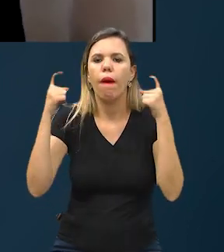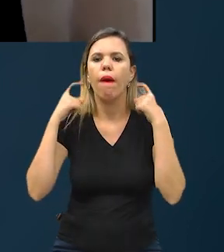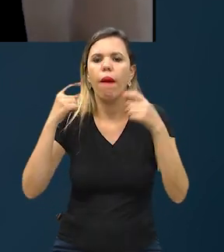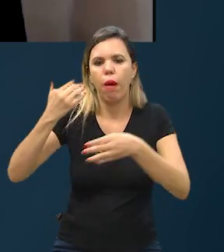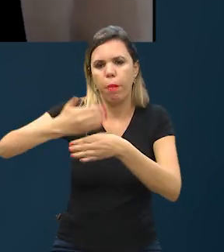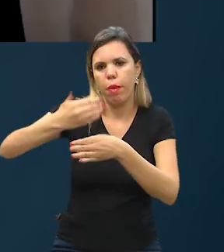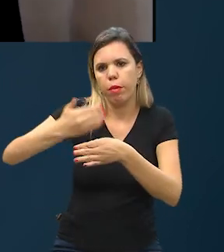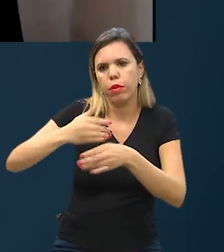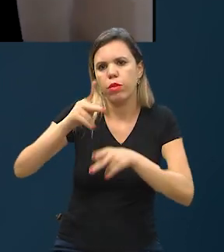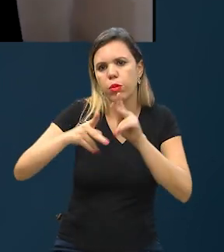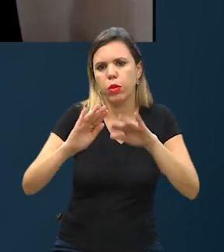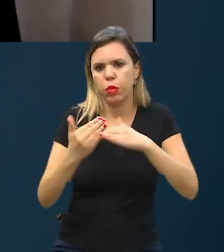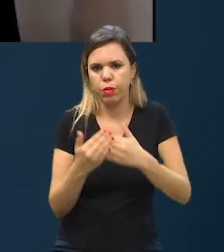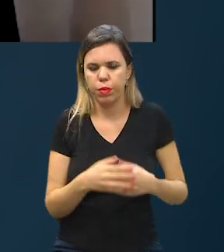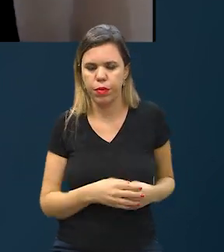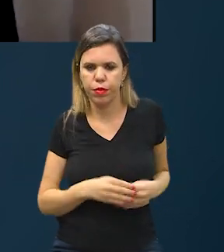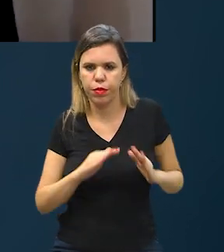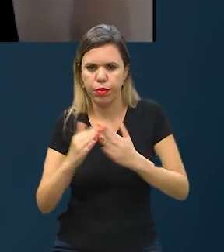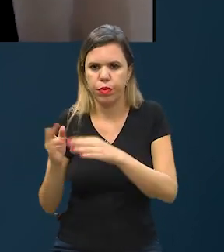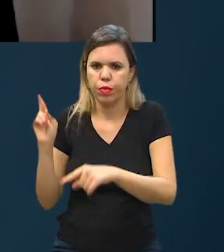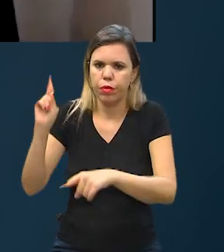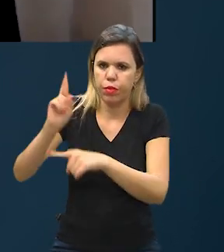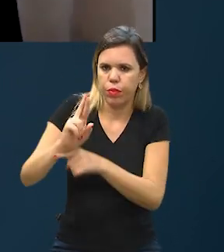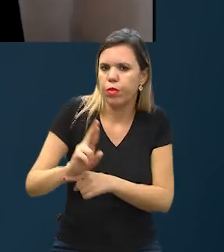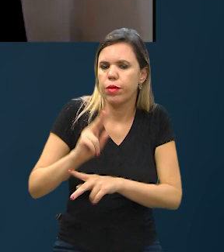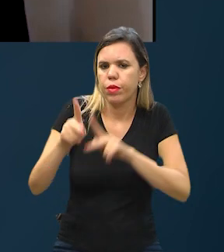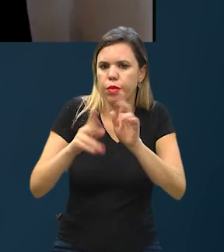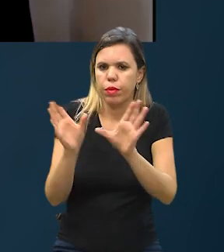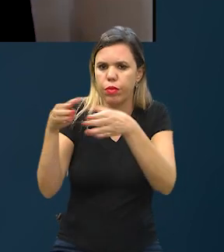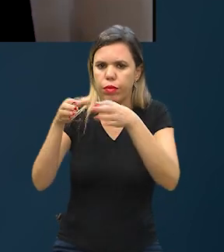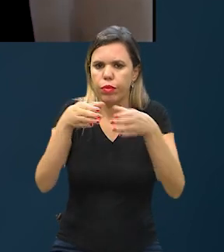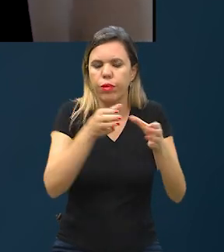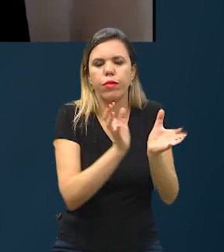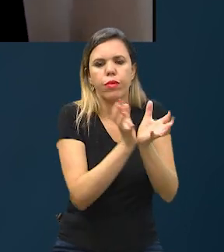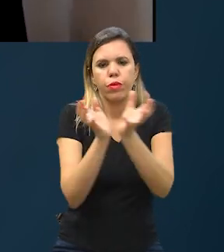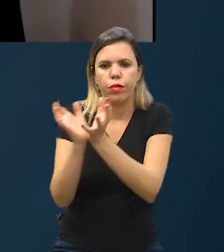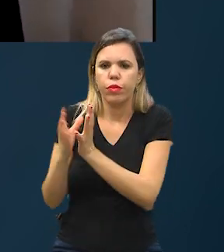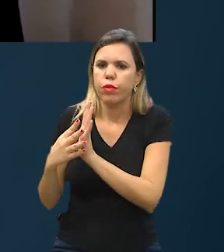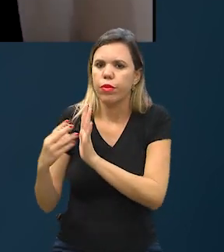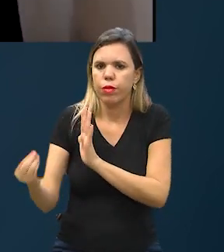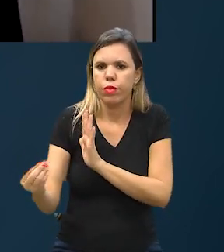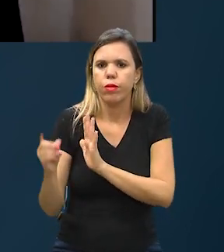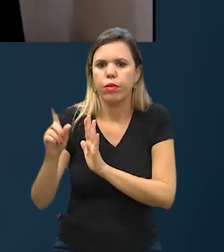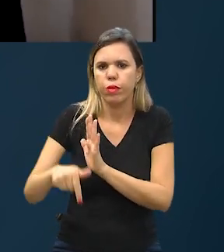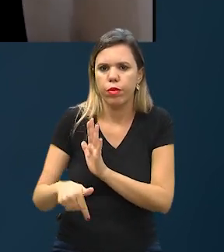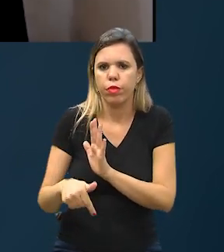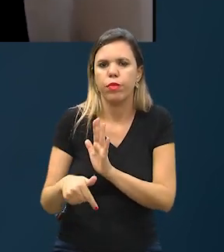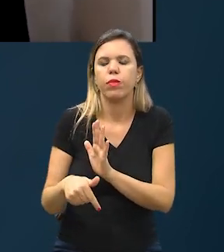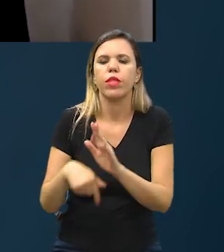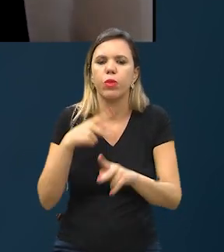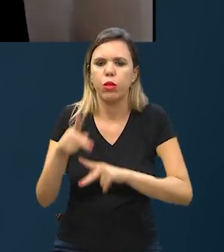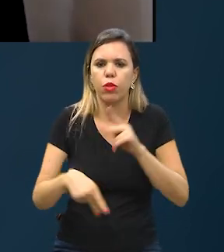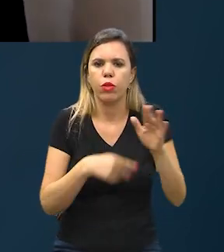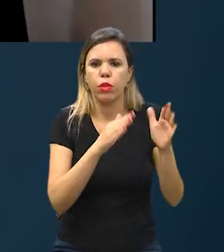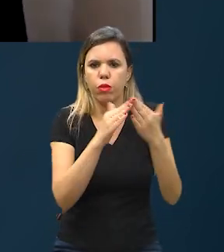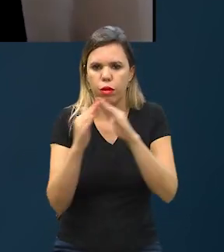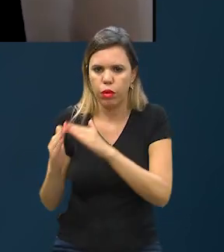comunidades, trazendo a representatividade da comunidade. Então, os modelos que a gente escolheu foram modelos da